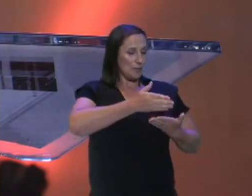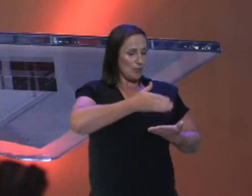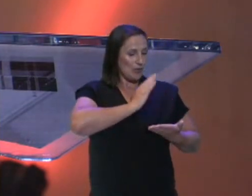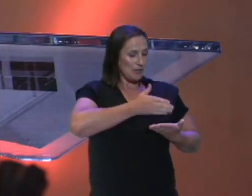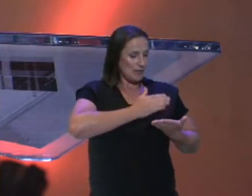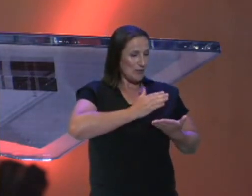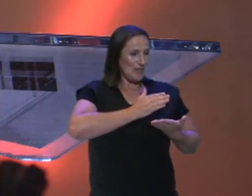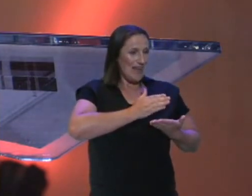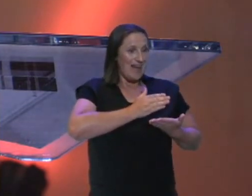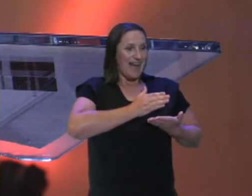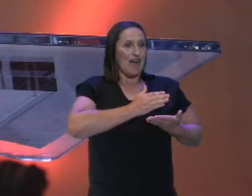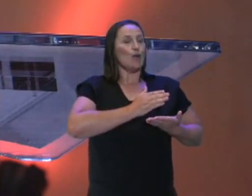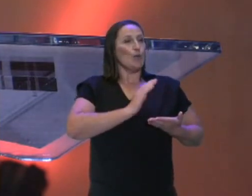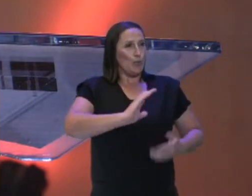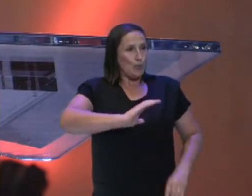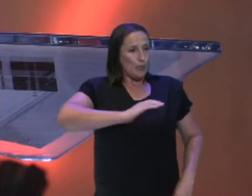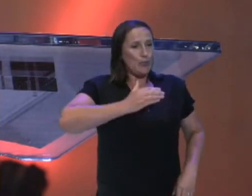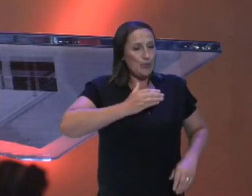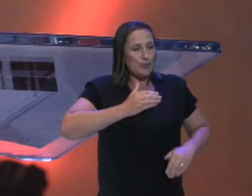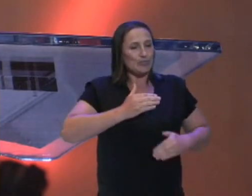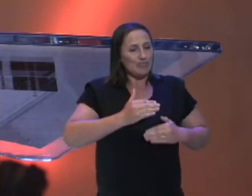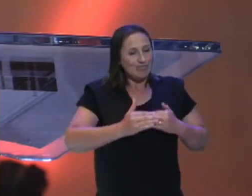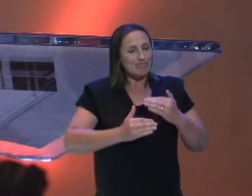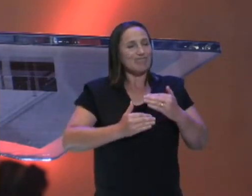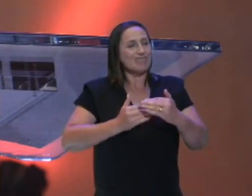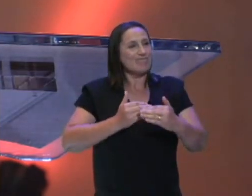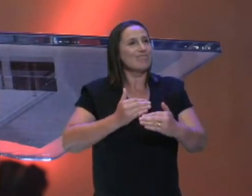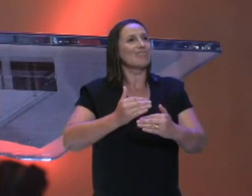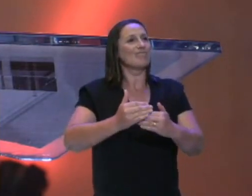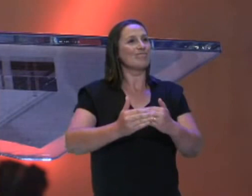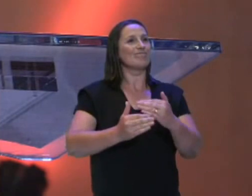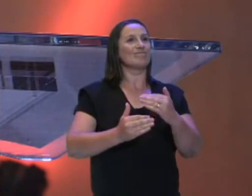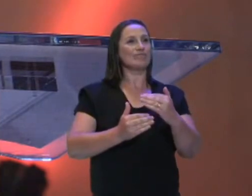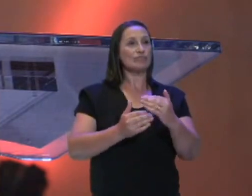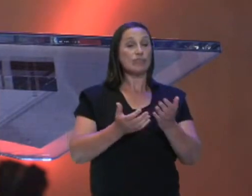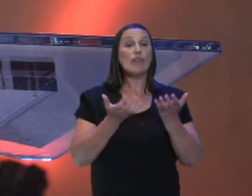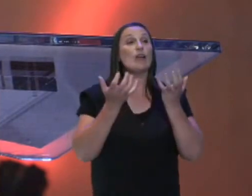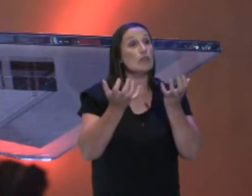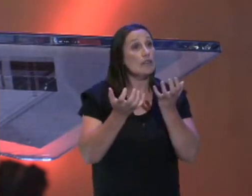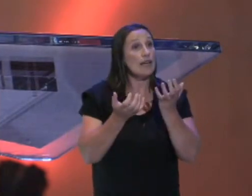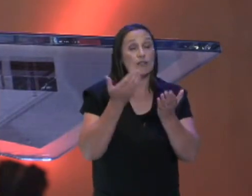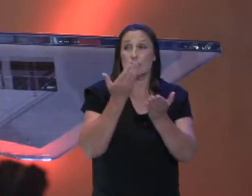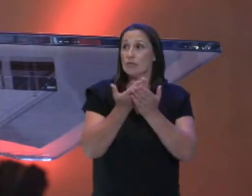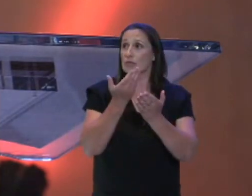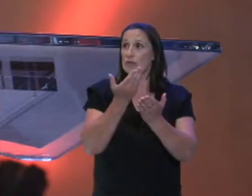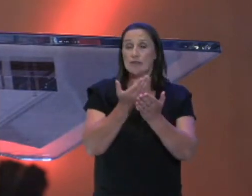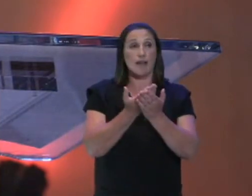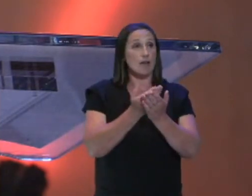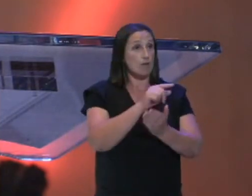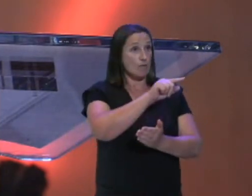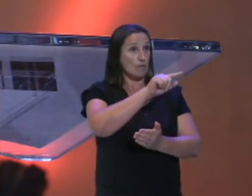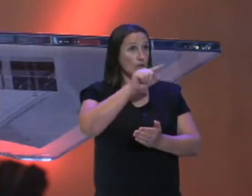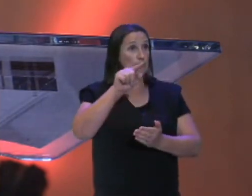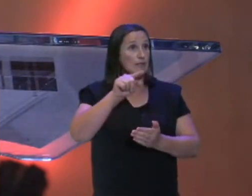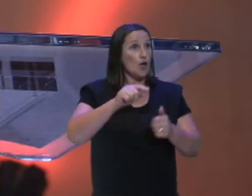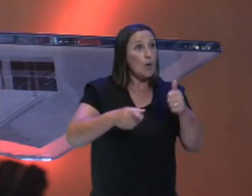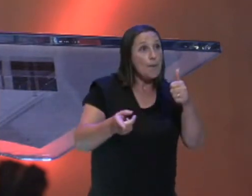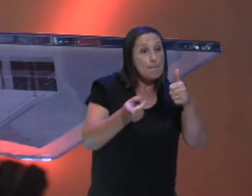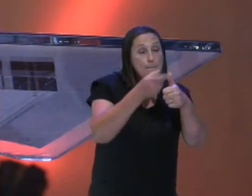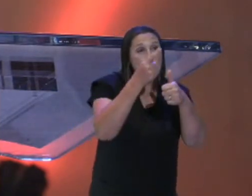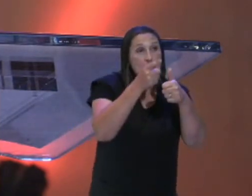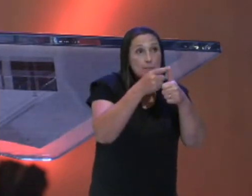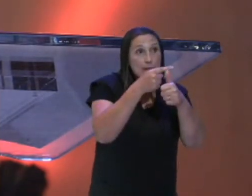das nossas próprias cinzas. Eu queria estudar com você o primeiro personagem, e essa história encontra-se